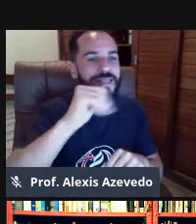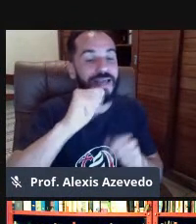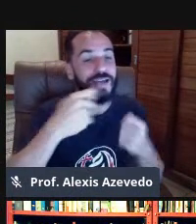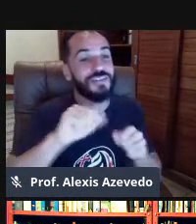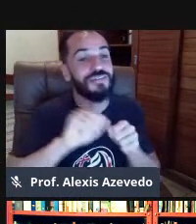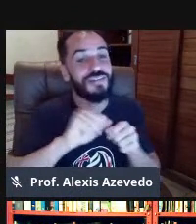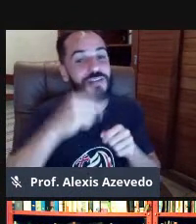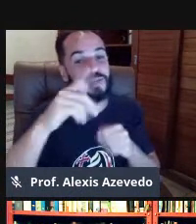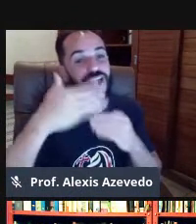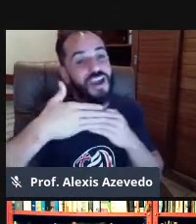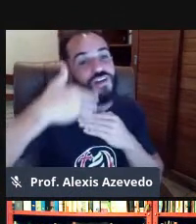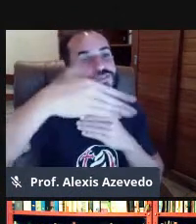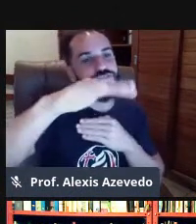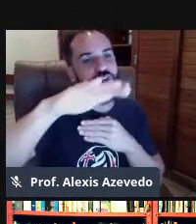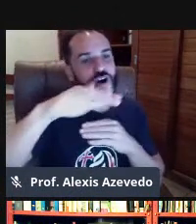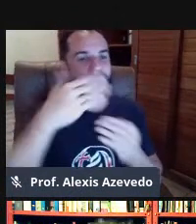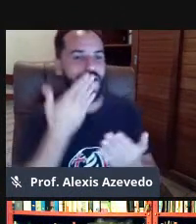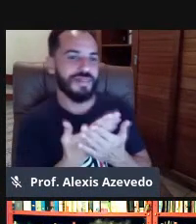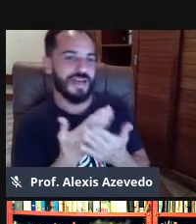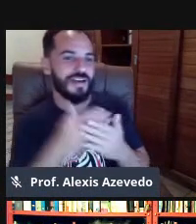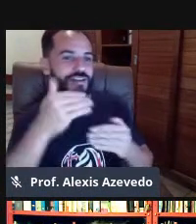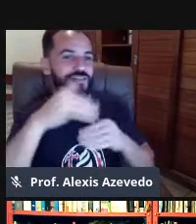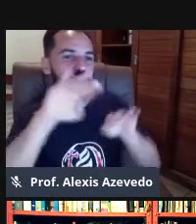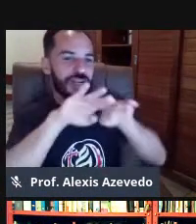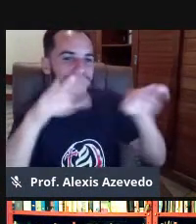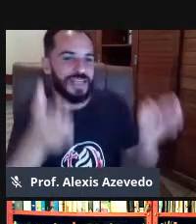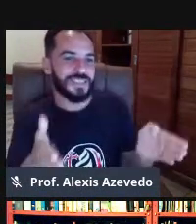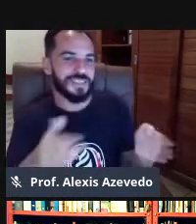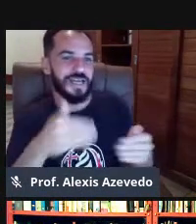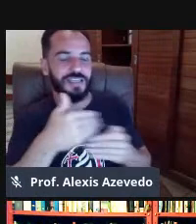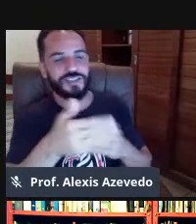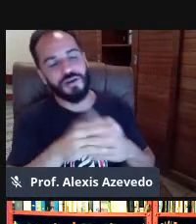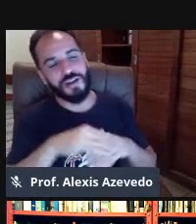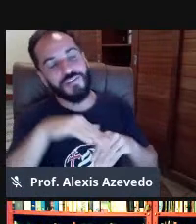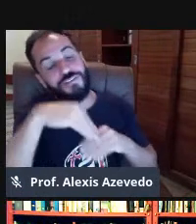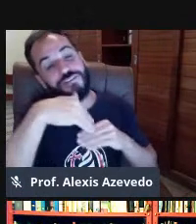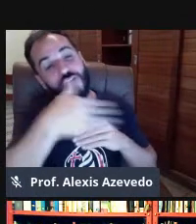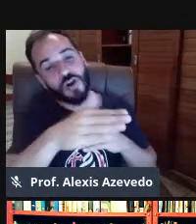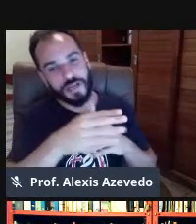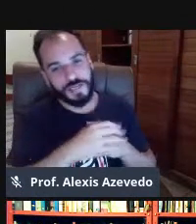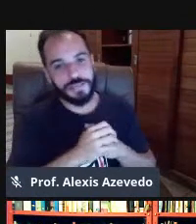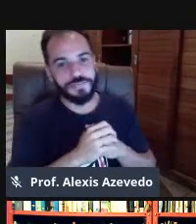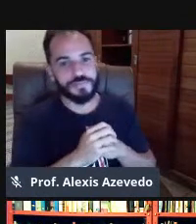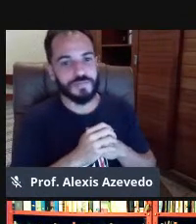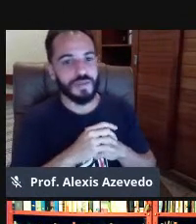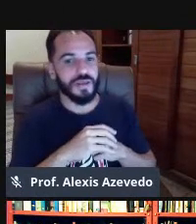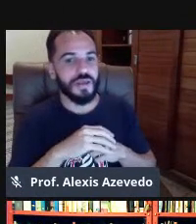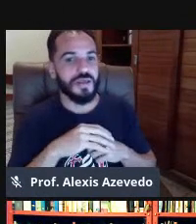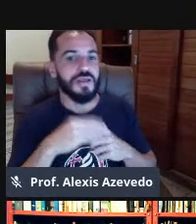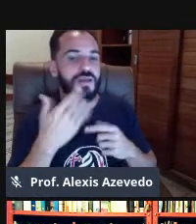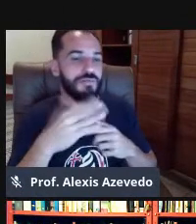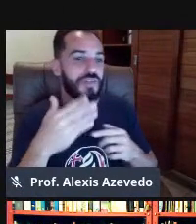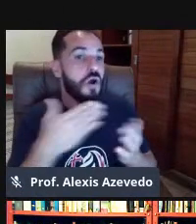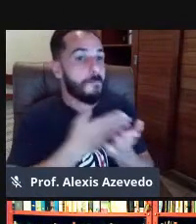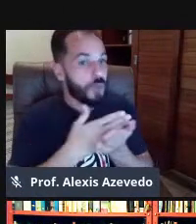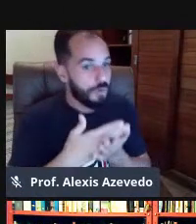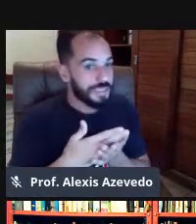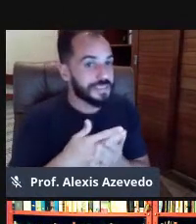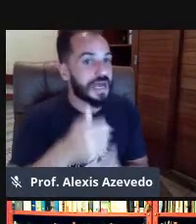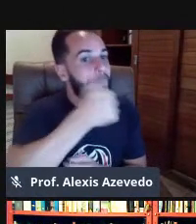de vocês, dos estudantes, né? No caso, e elas devem ser realizadas ao longo do curso, né?